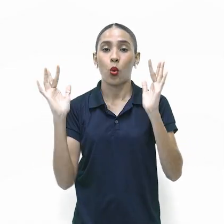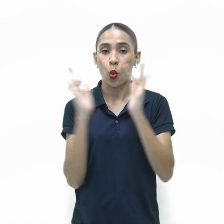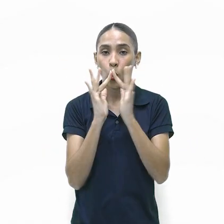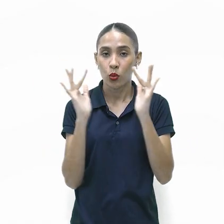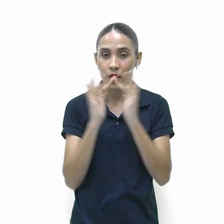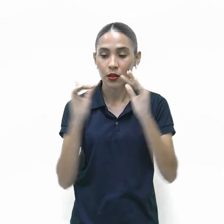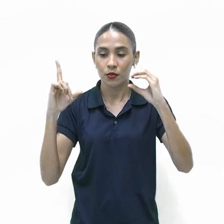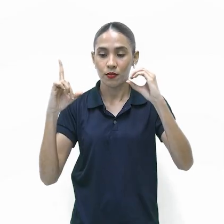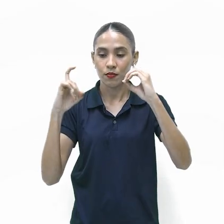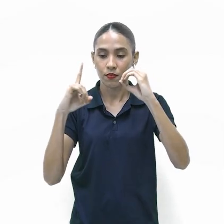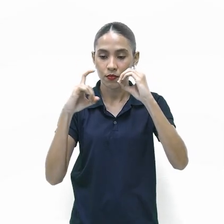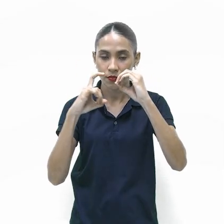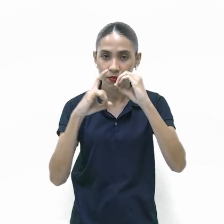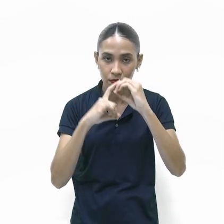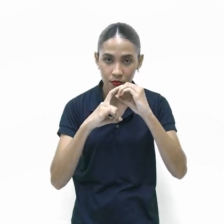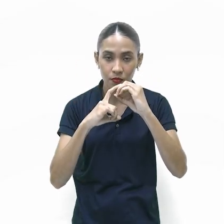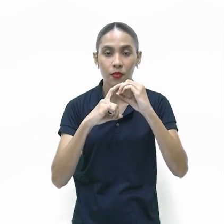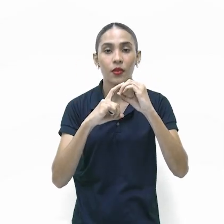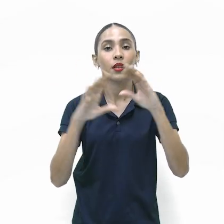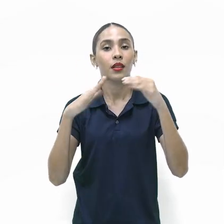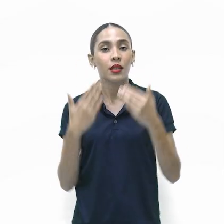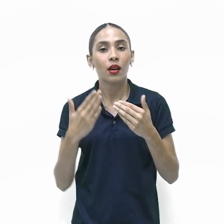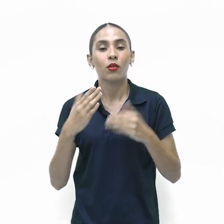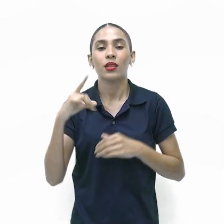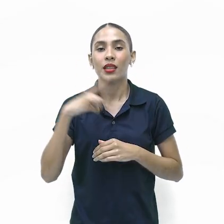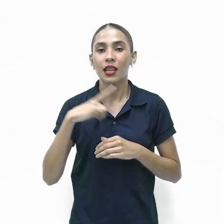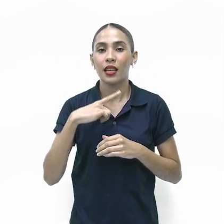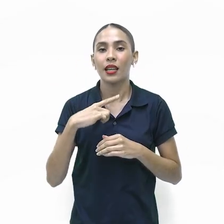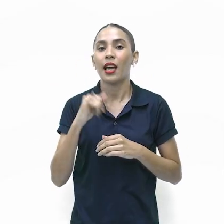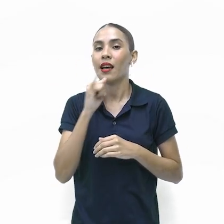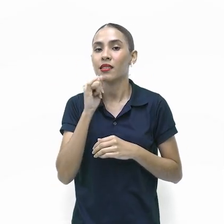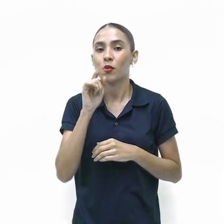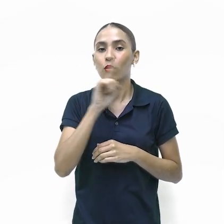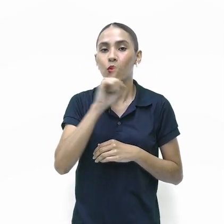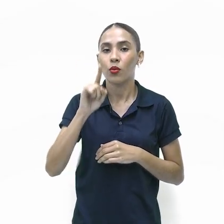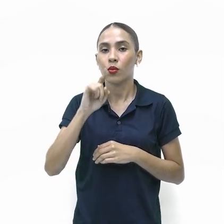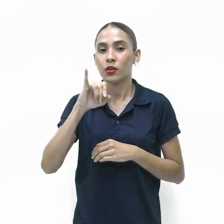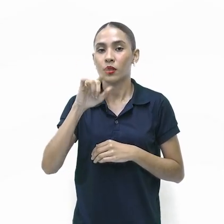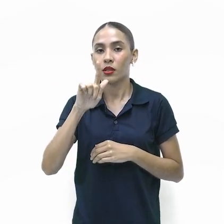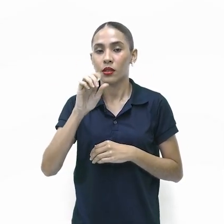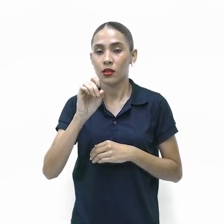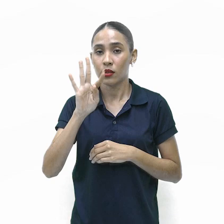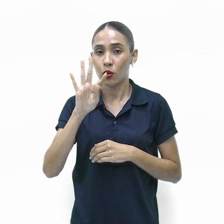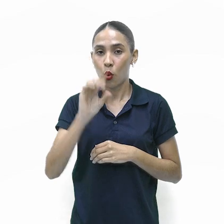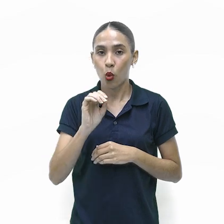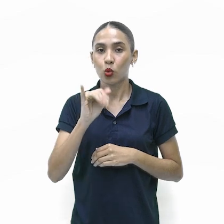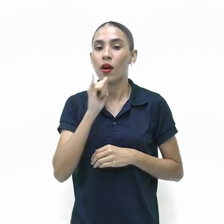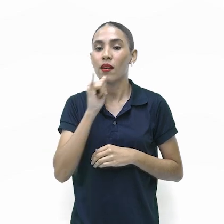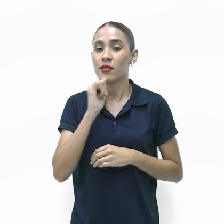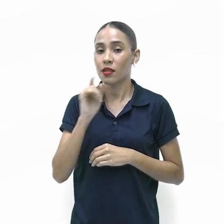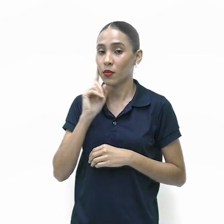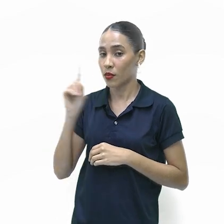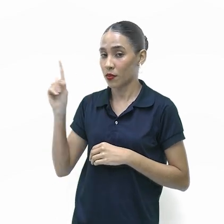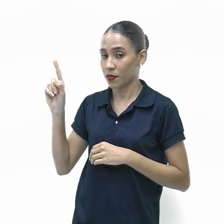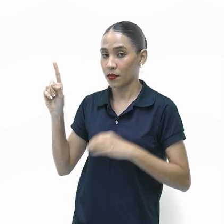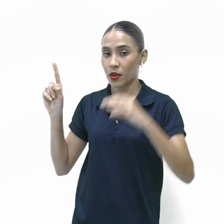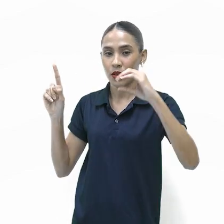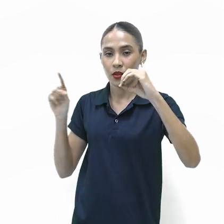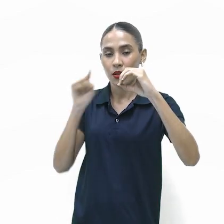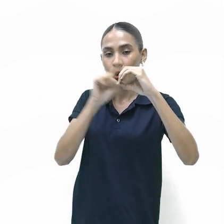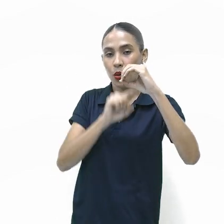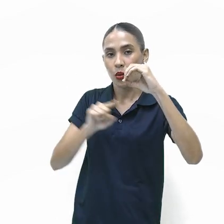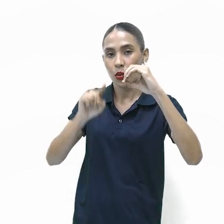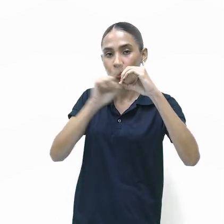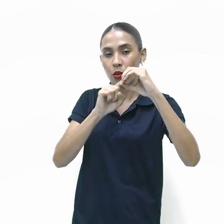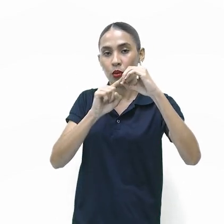fecundação. E nesse processo de fecundação, ocorre a formação do zigoto. Nessa imagem, a gente consegue observar a representação